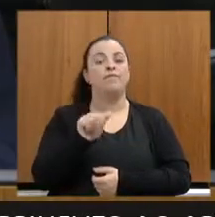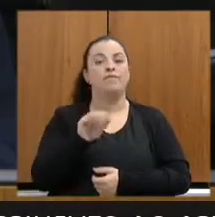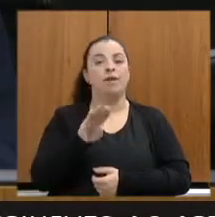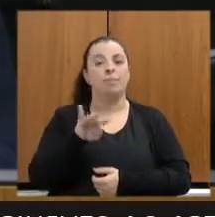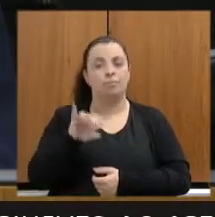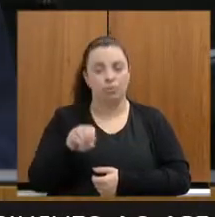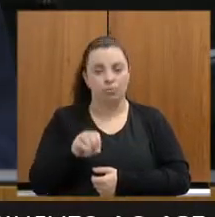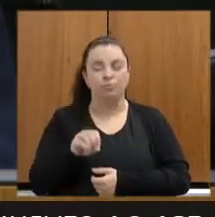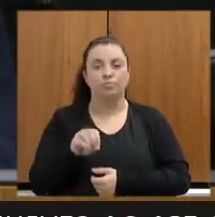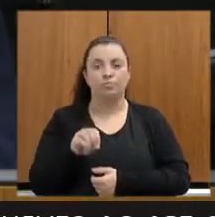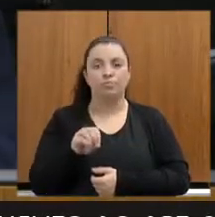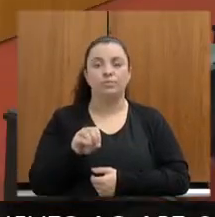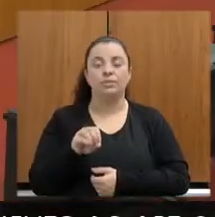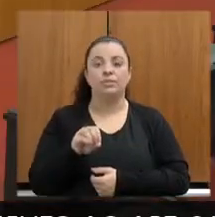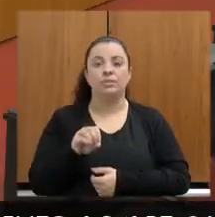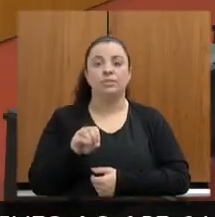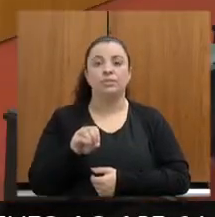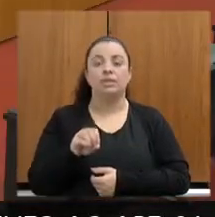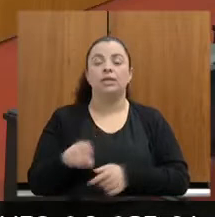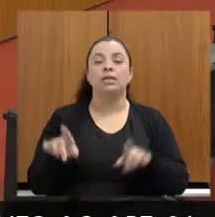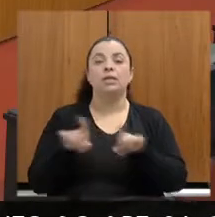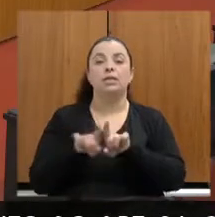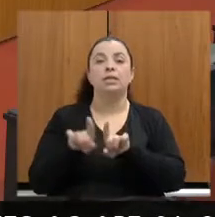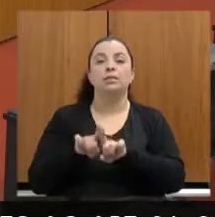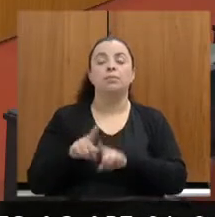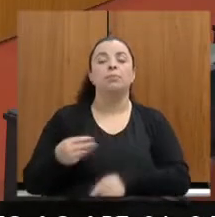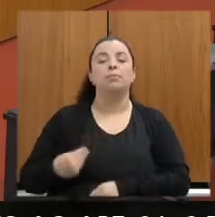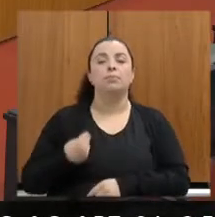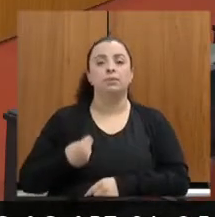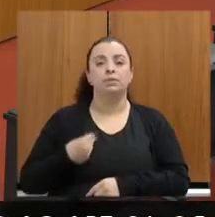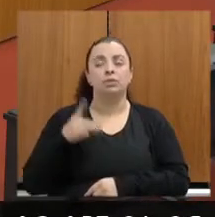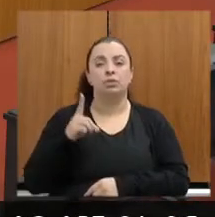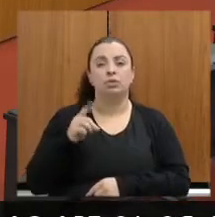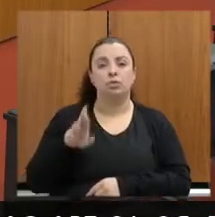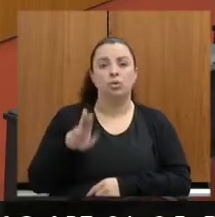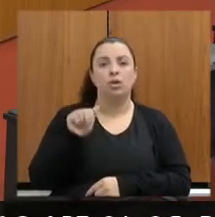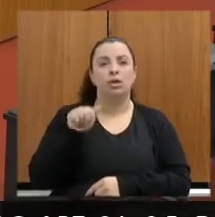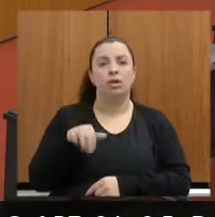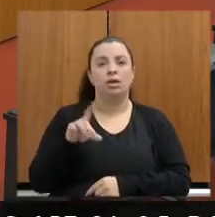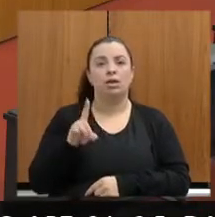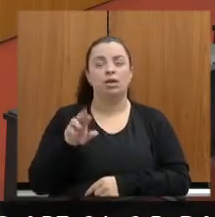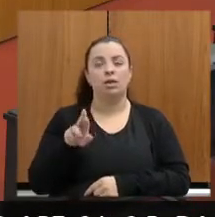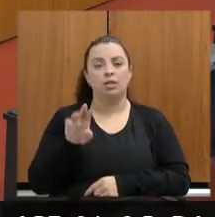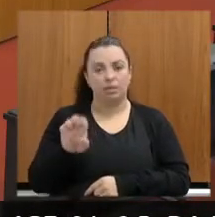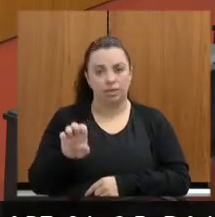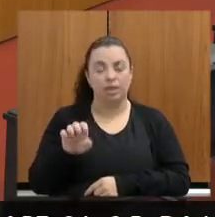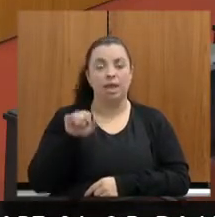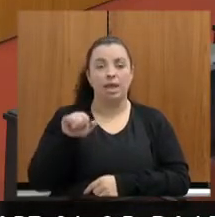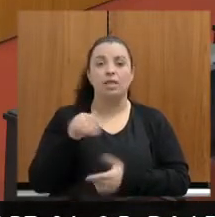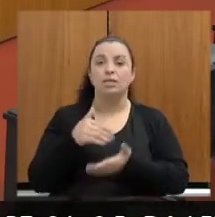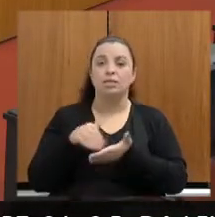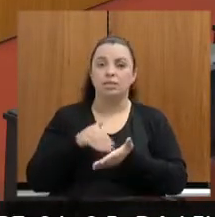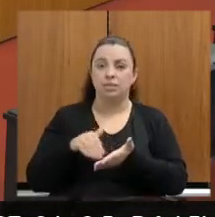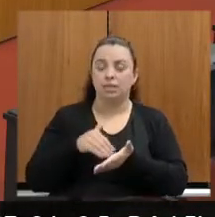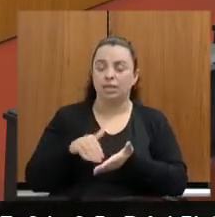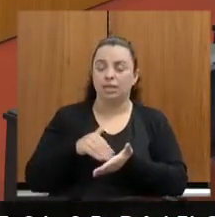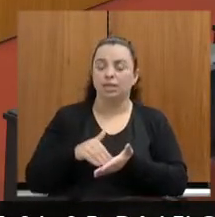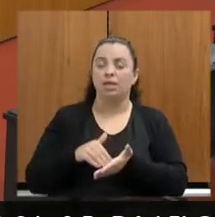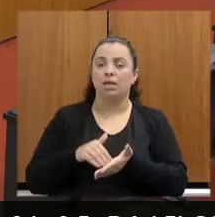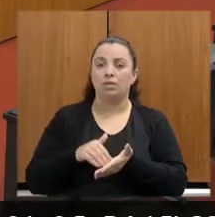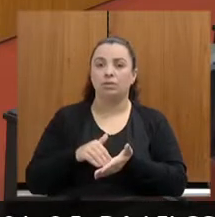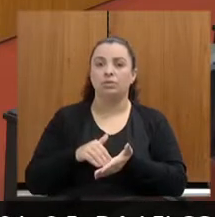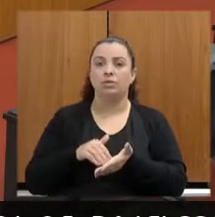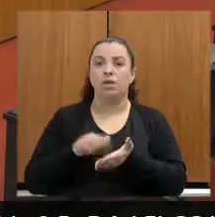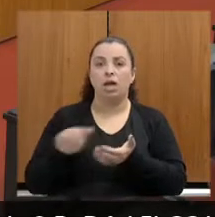Vitor também presentes o Dr André Luis Moreira dos Anjos secretário de estado de idade